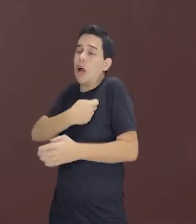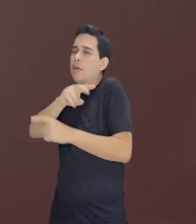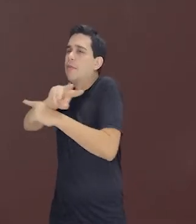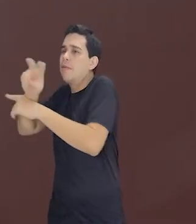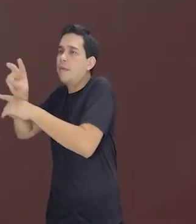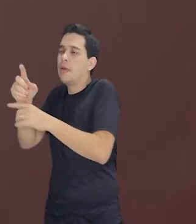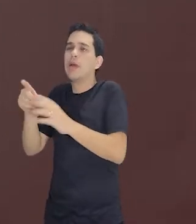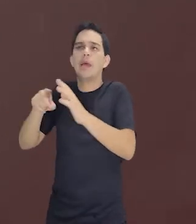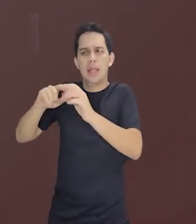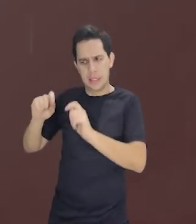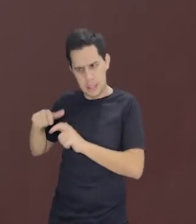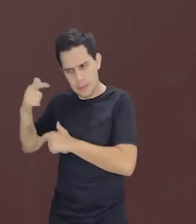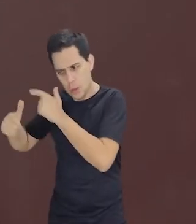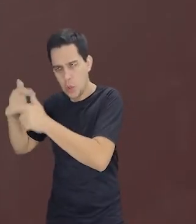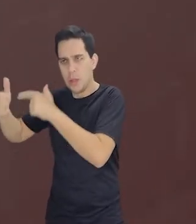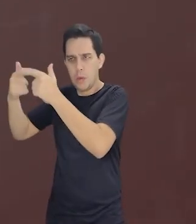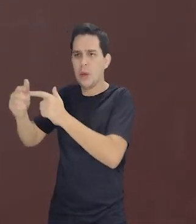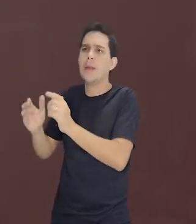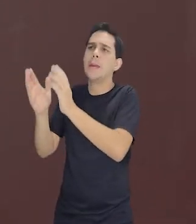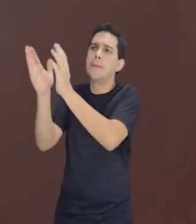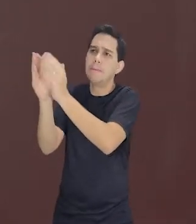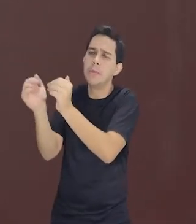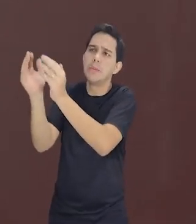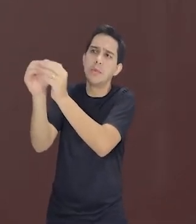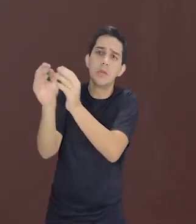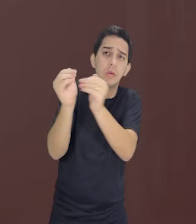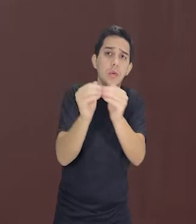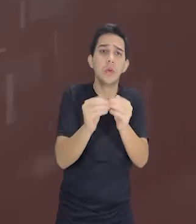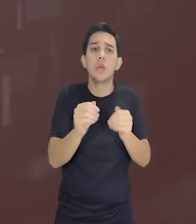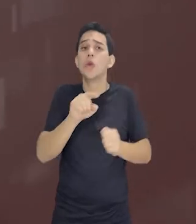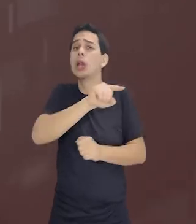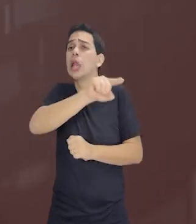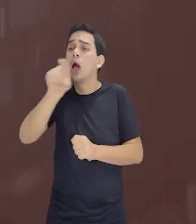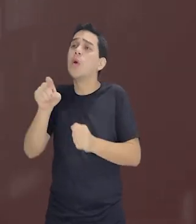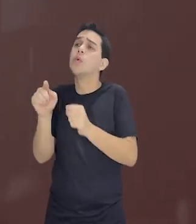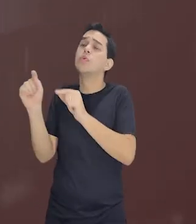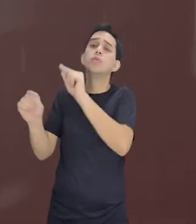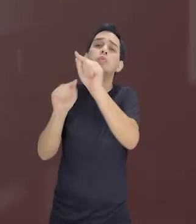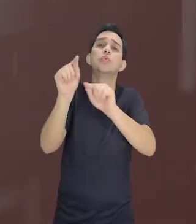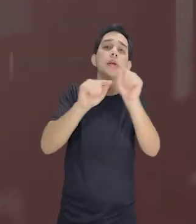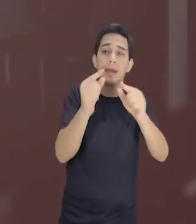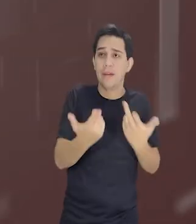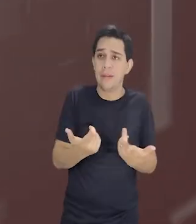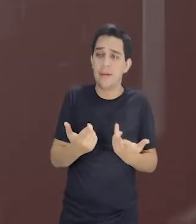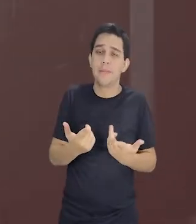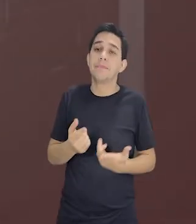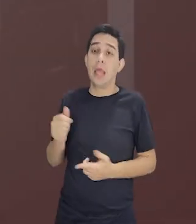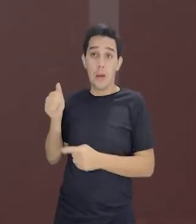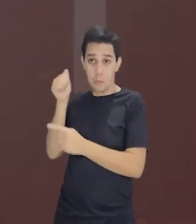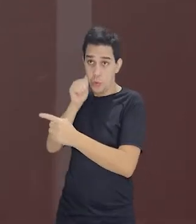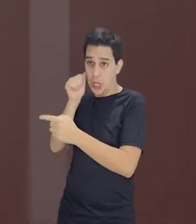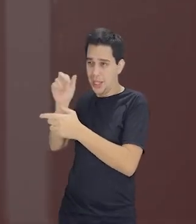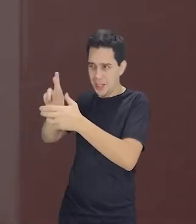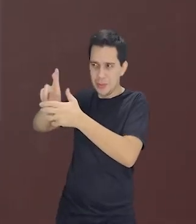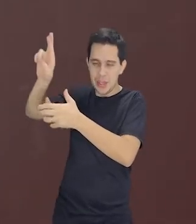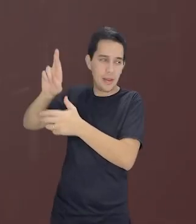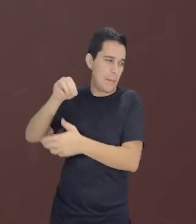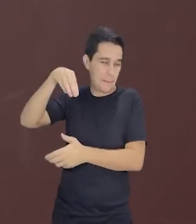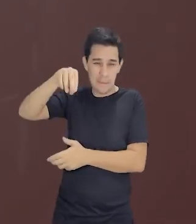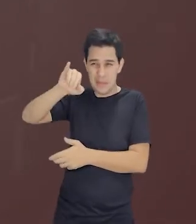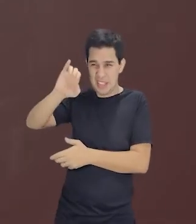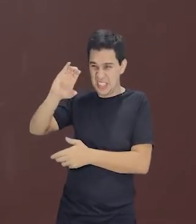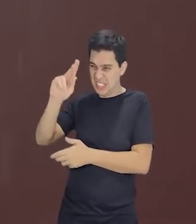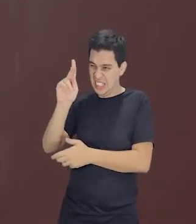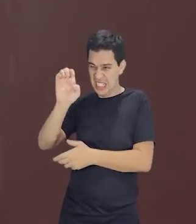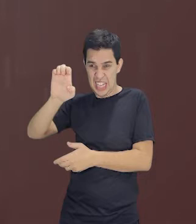minuta e solicitamos, pela coordenação da Força-Tarefa, a doutora Michele Bruno, a articulação do NAI, que é uma